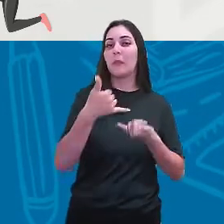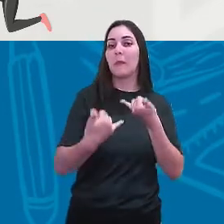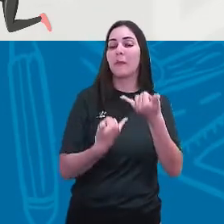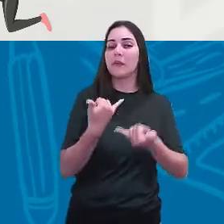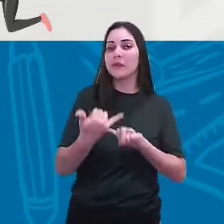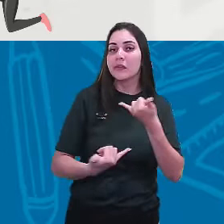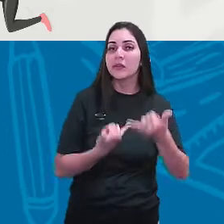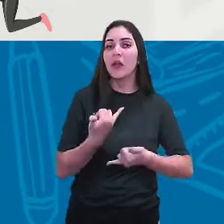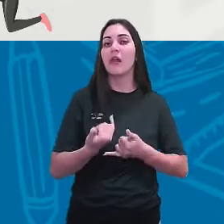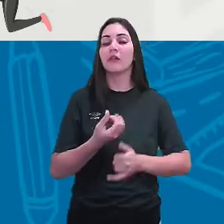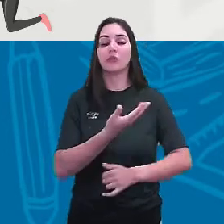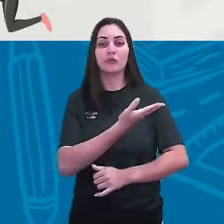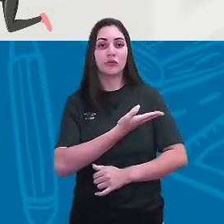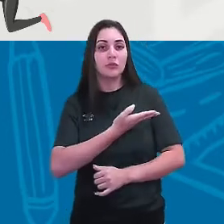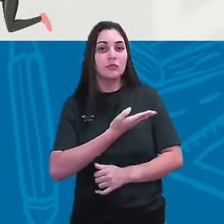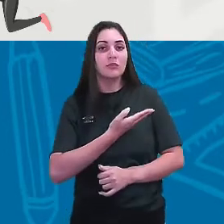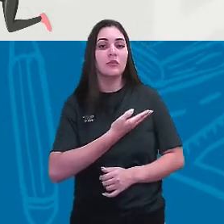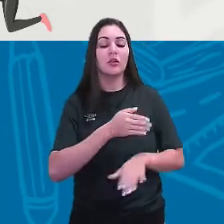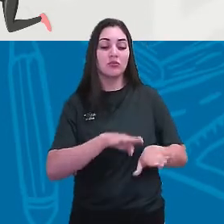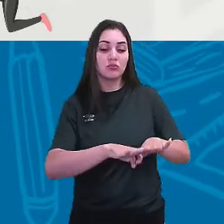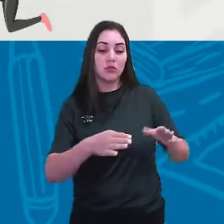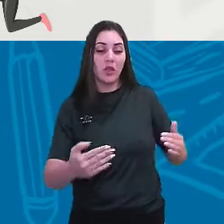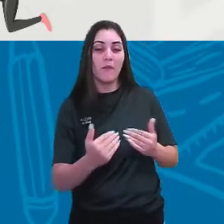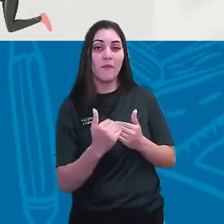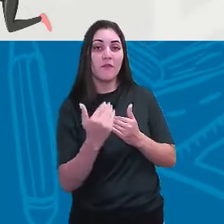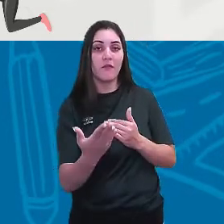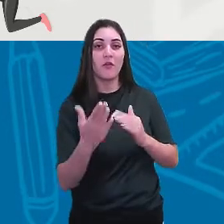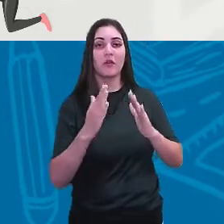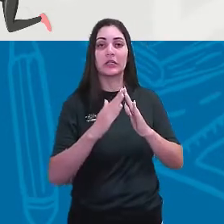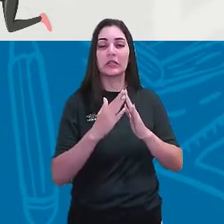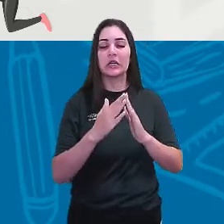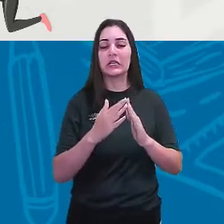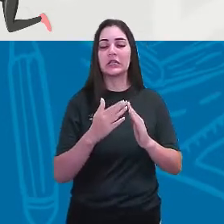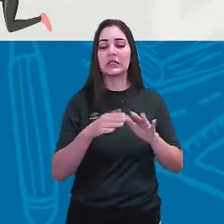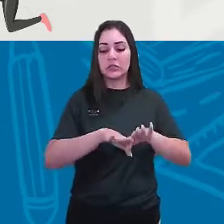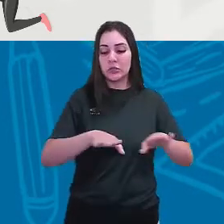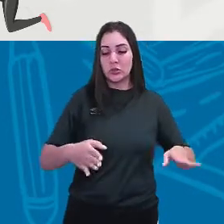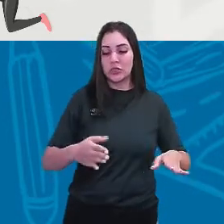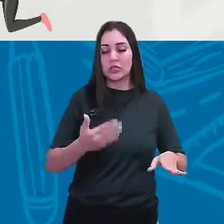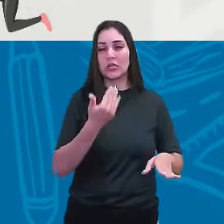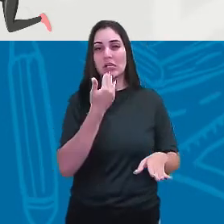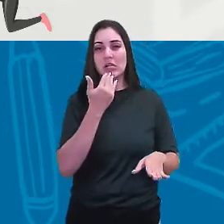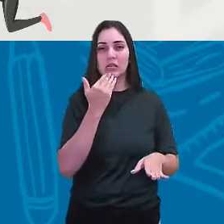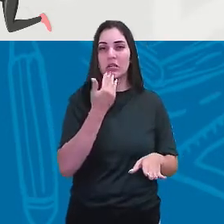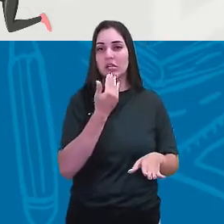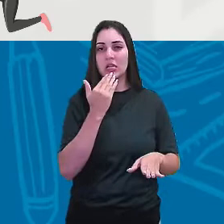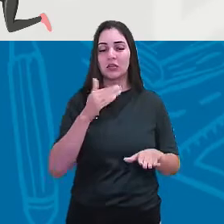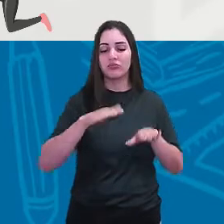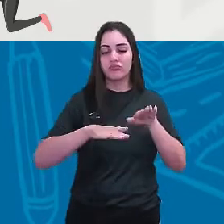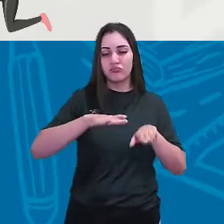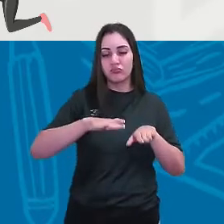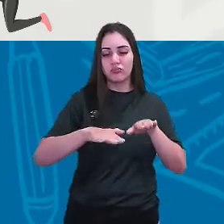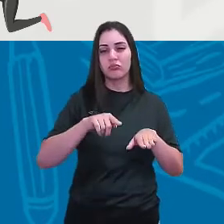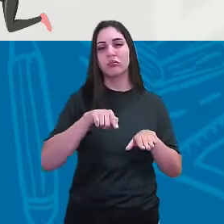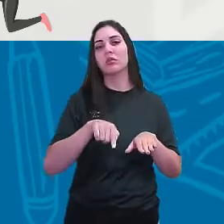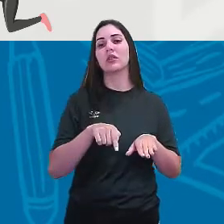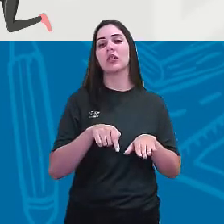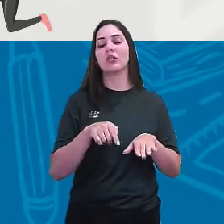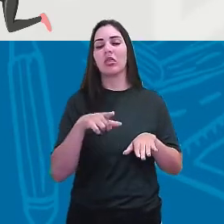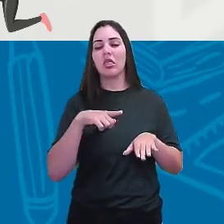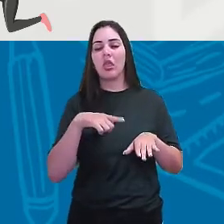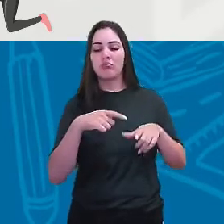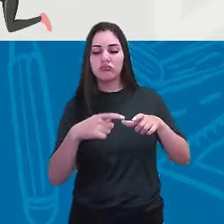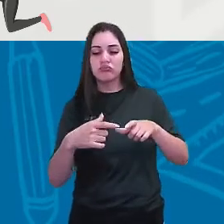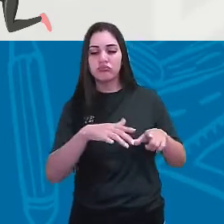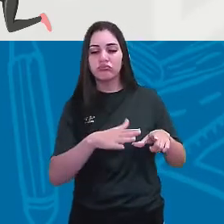coleguinhas na calçada de casa, às vezes a calçada ela é irregular, ela apresenta alguns declives, né, um buraquinho ou